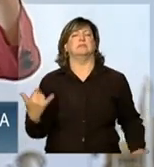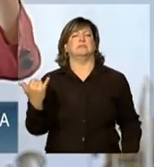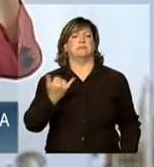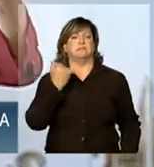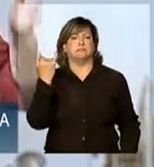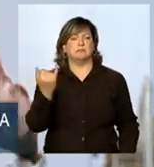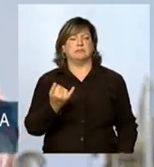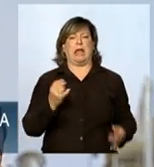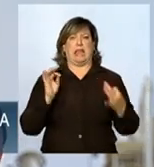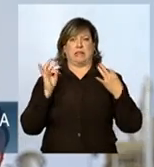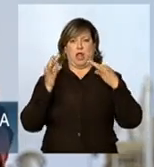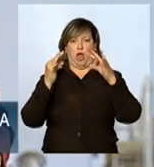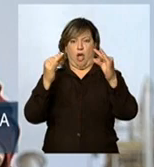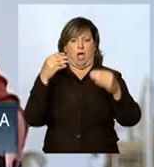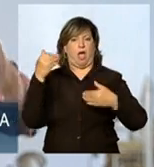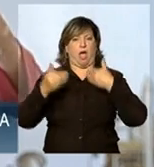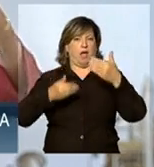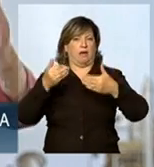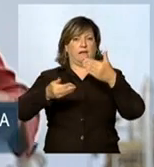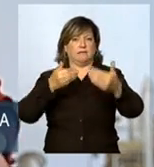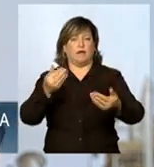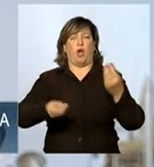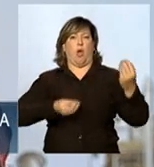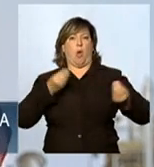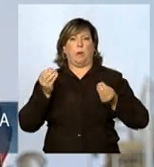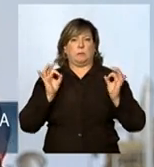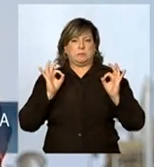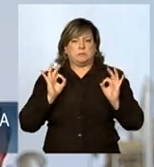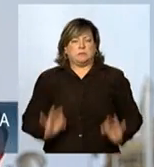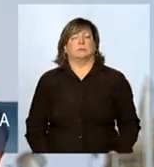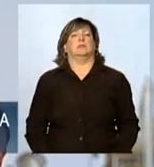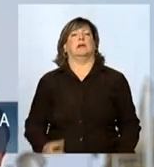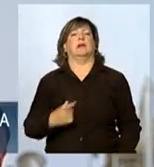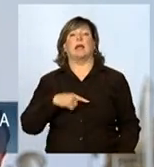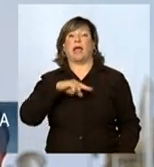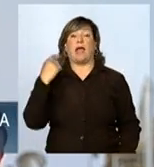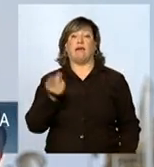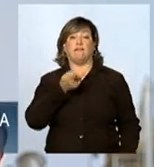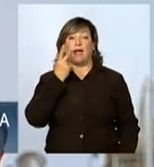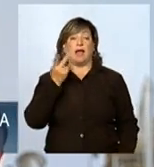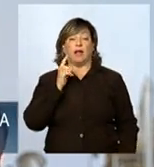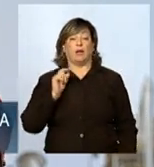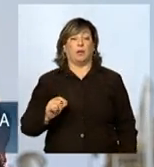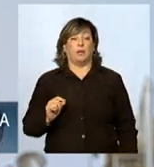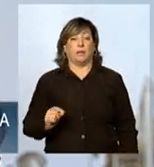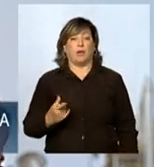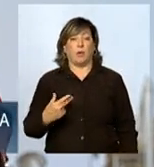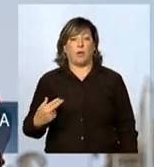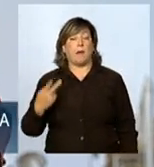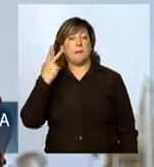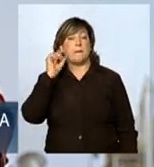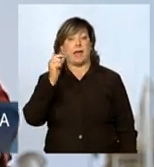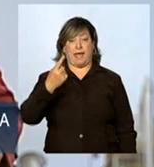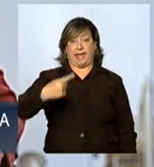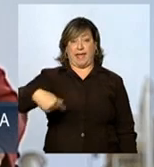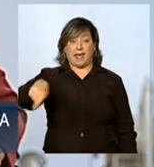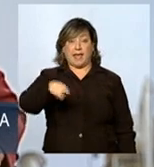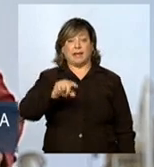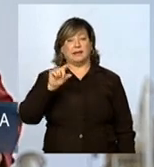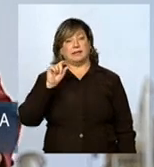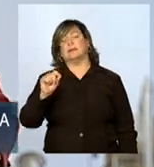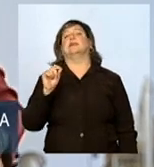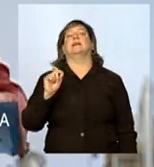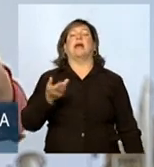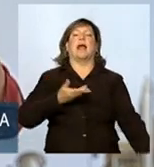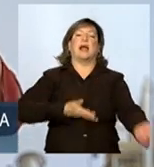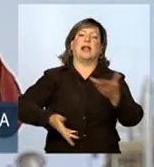tanto de tecnologia avançada como de precisão, diziam o seguinte, para eles, a